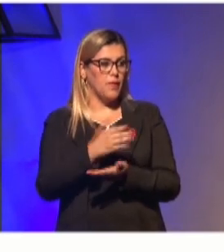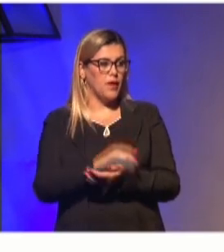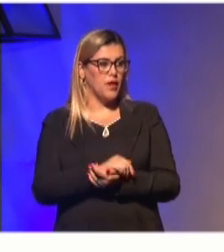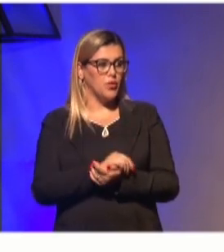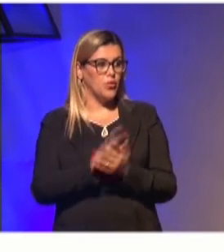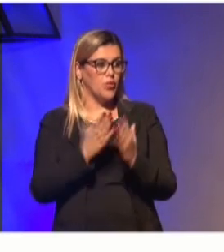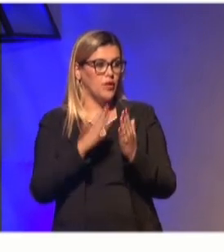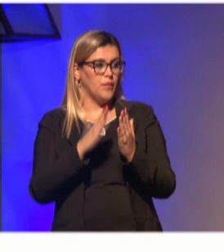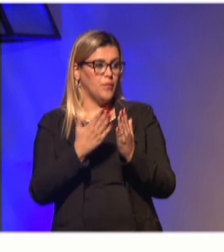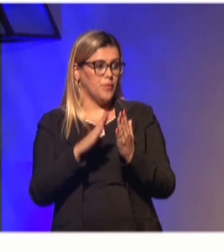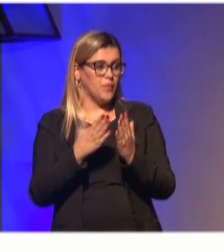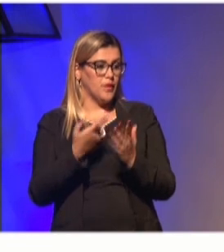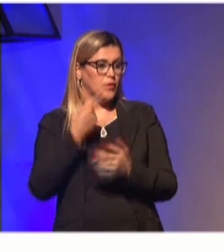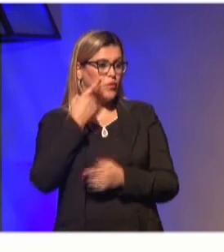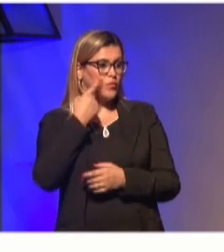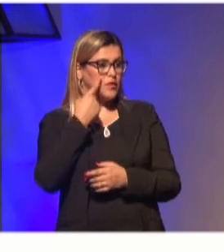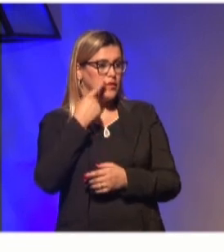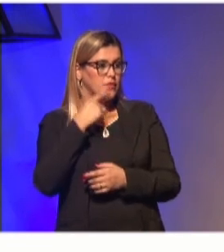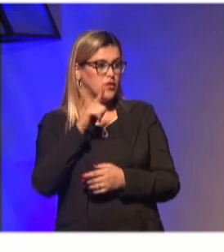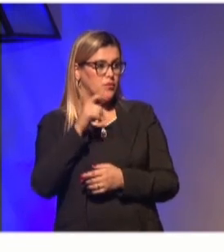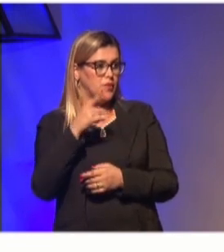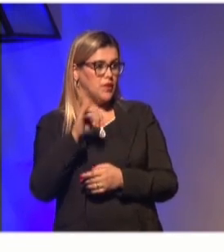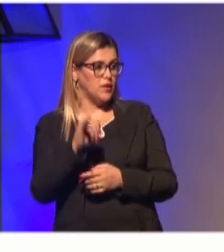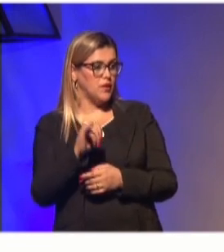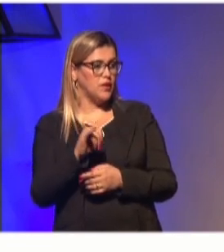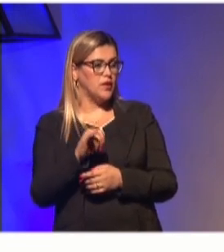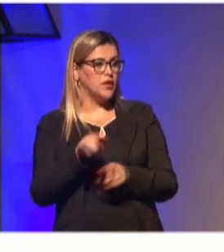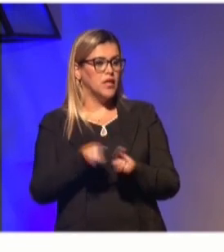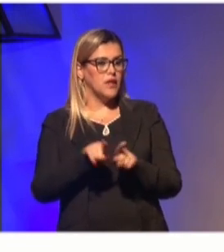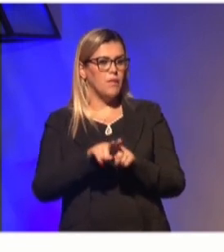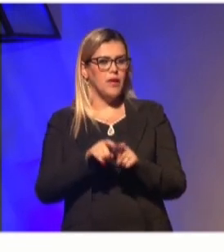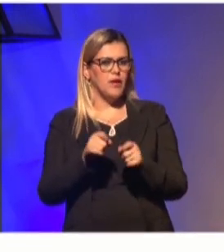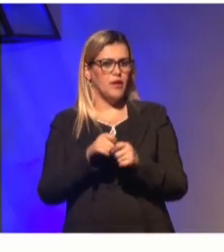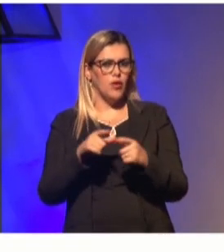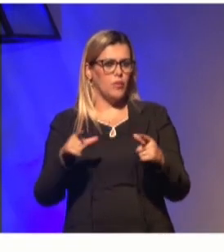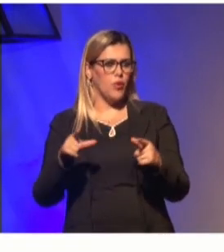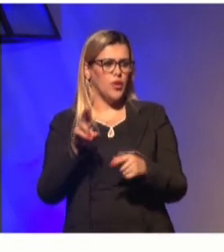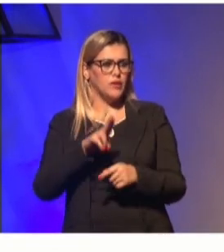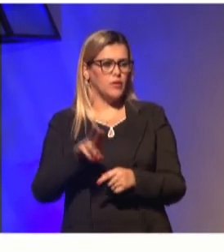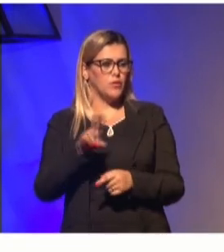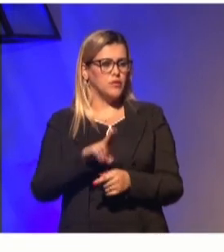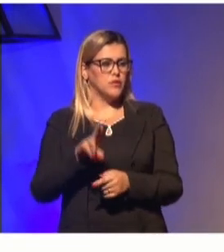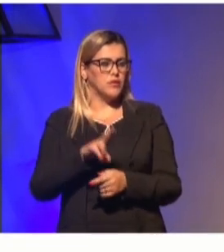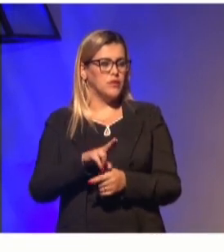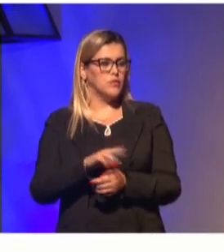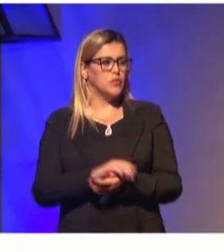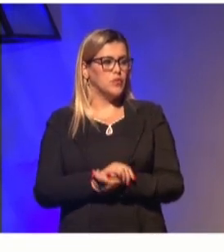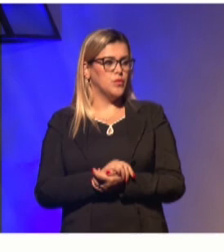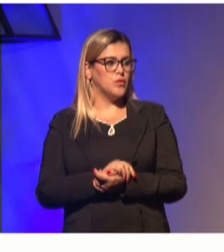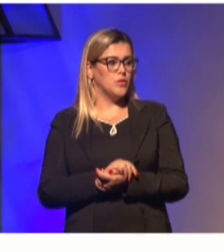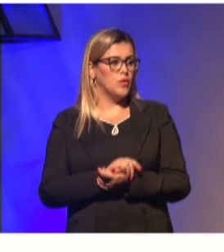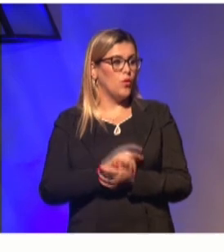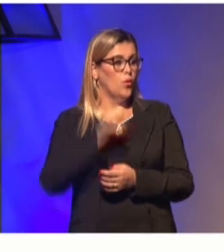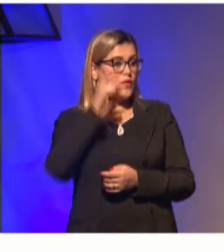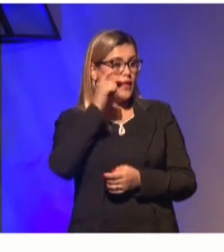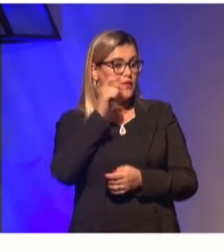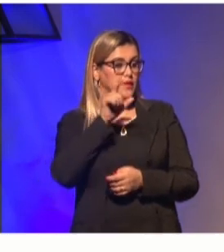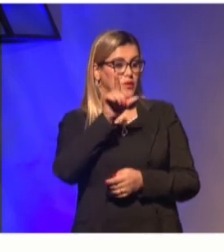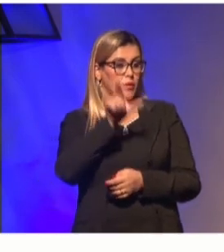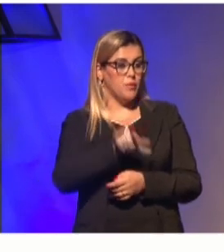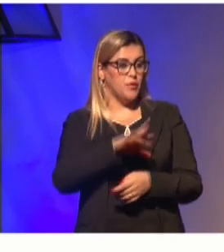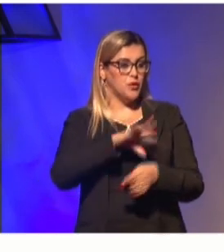motora graduada, né, ao GMI, que está na moda também agora, muitas coisas discutindo o uso dela, o interessante é que o paciente, com uma